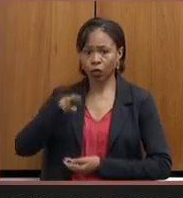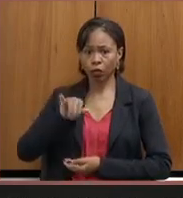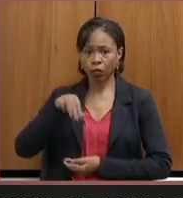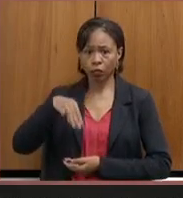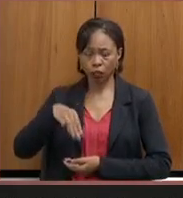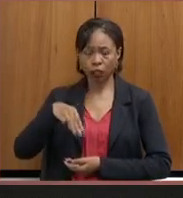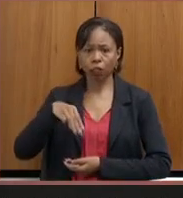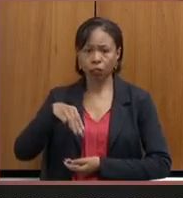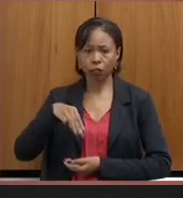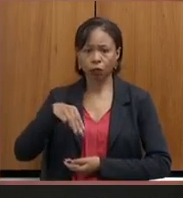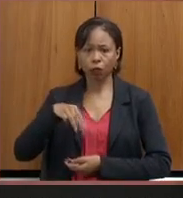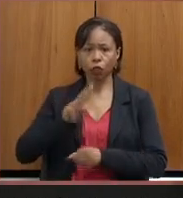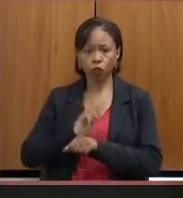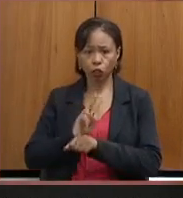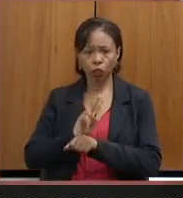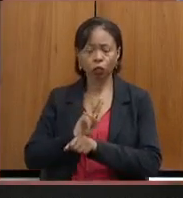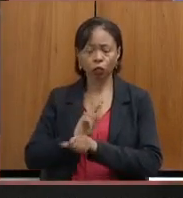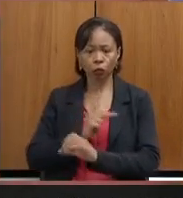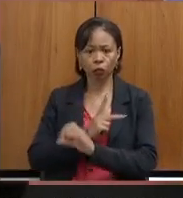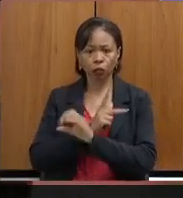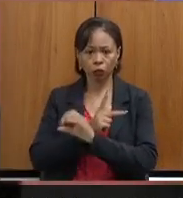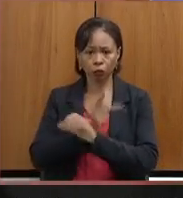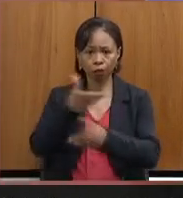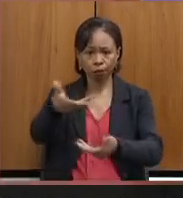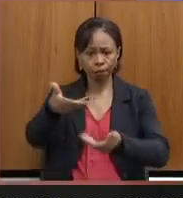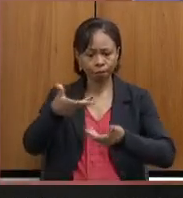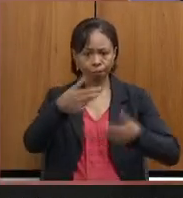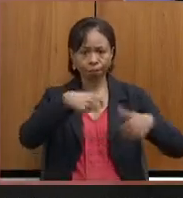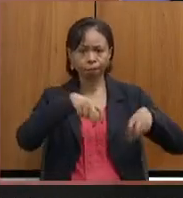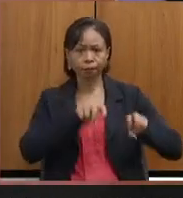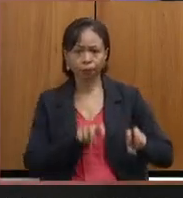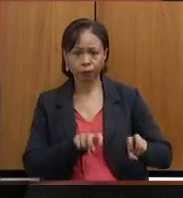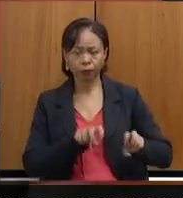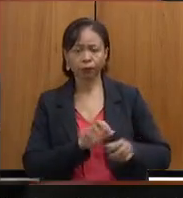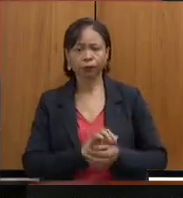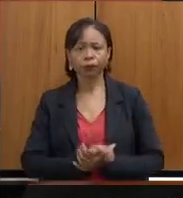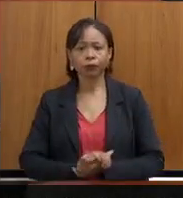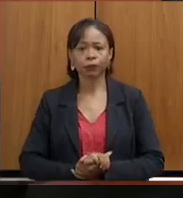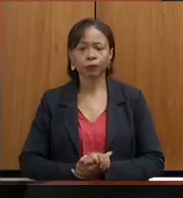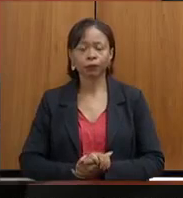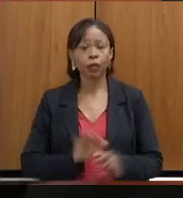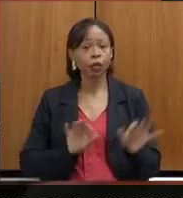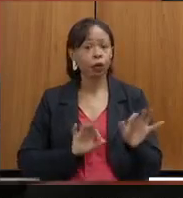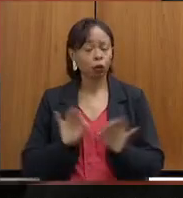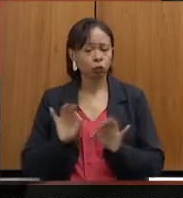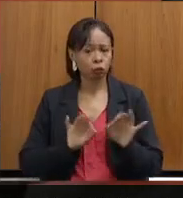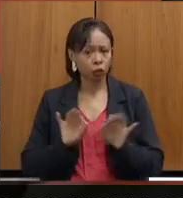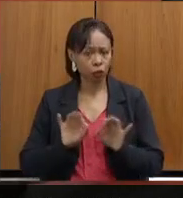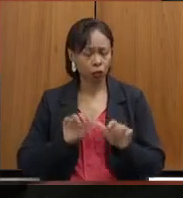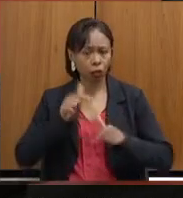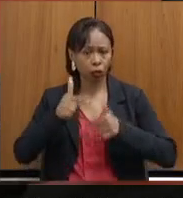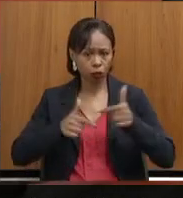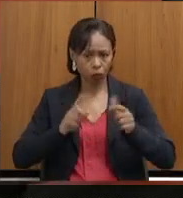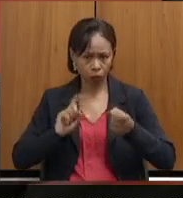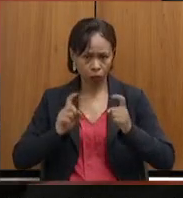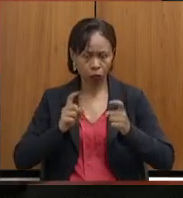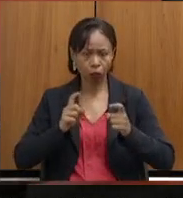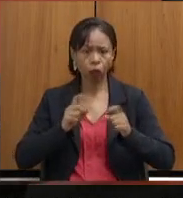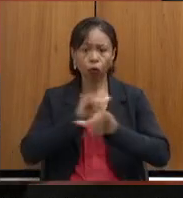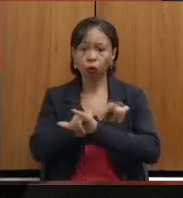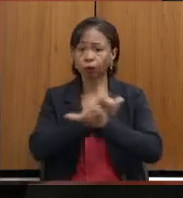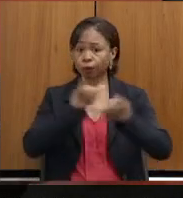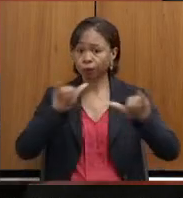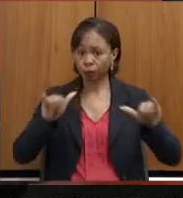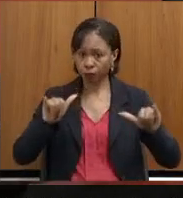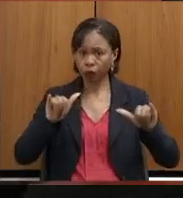para tomar assento à mesa dos trabalhos a presidência tendo em vista a organização dos trabalhos comunica aos parlamentares e aos convidados